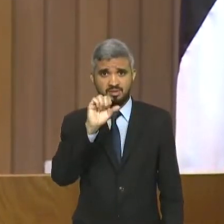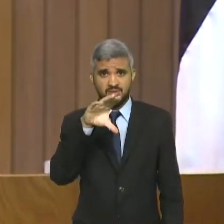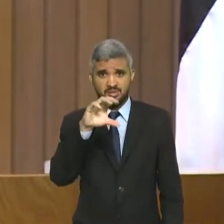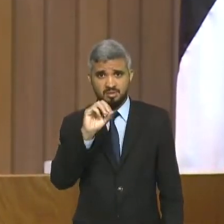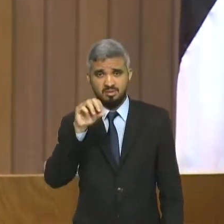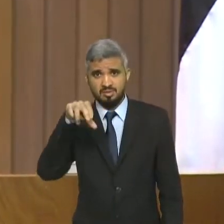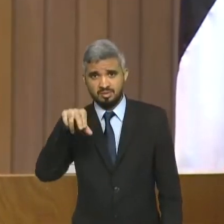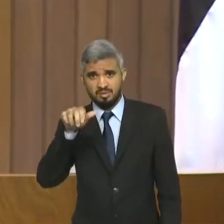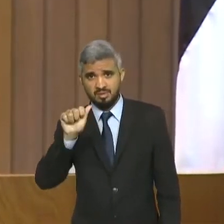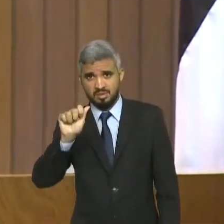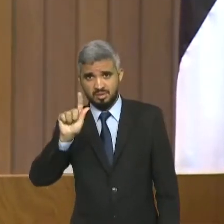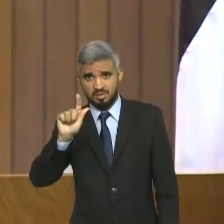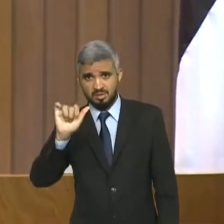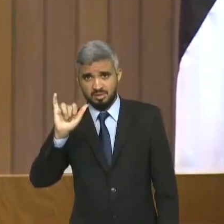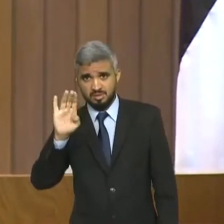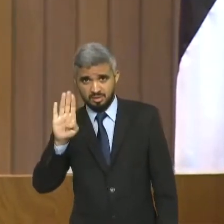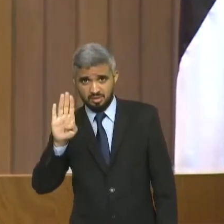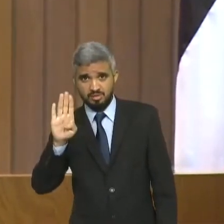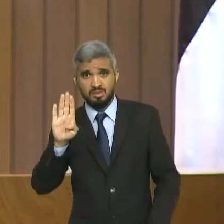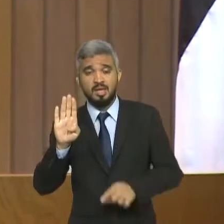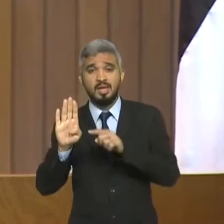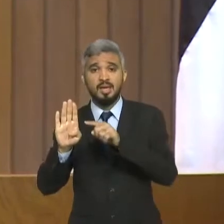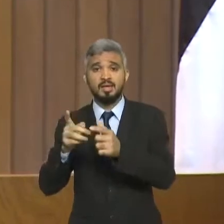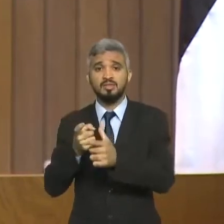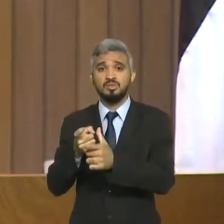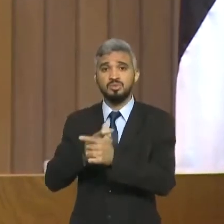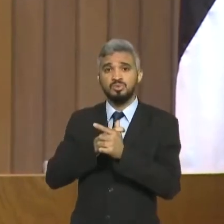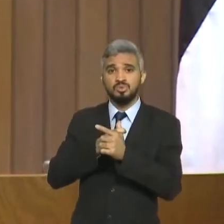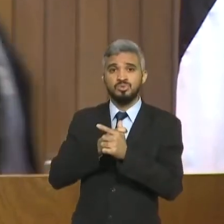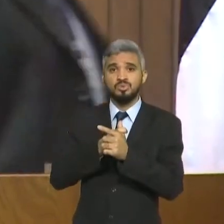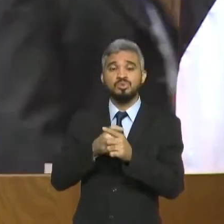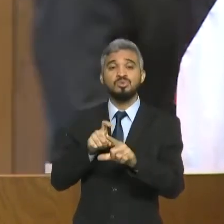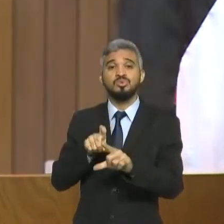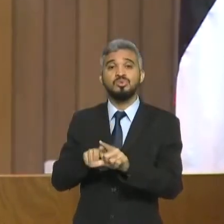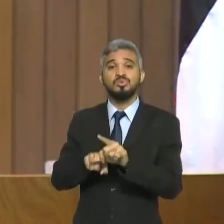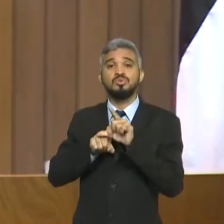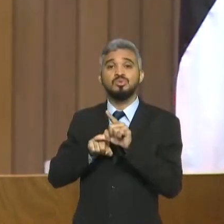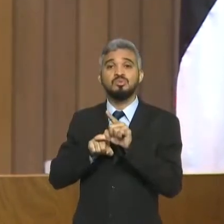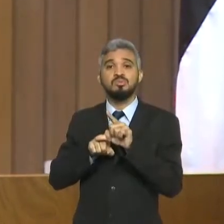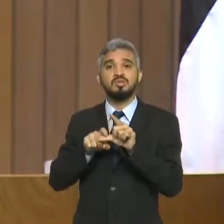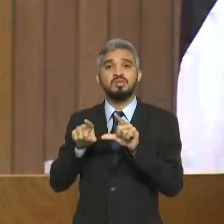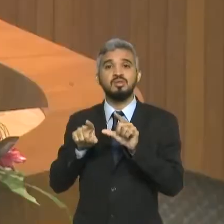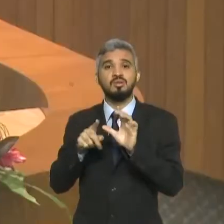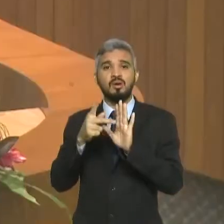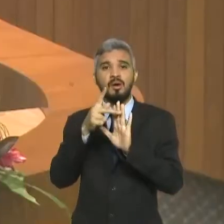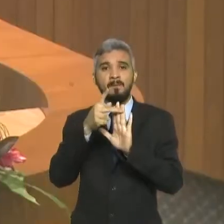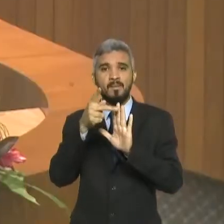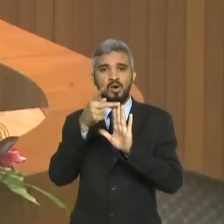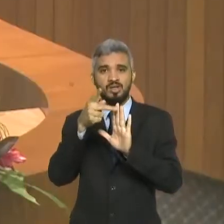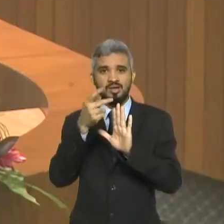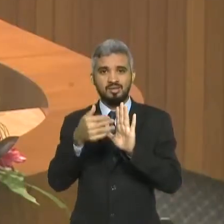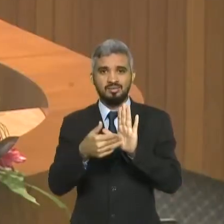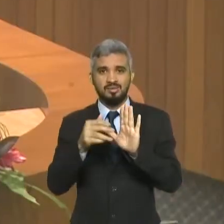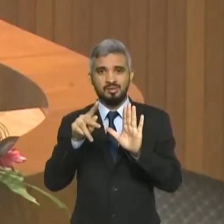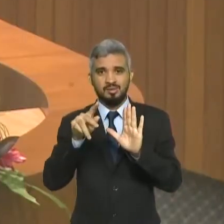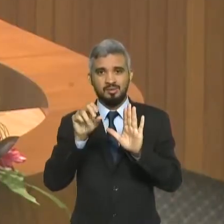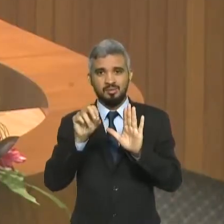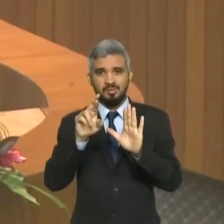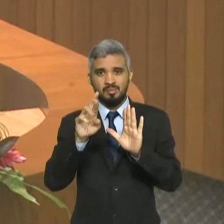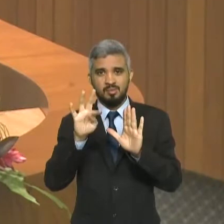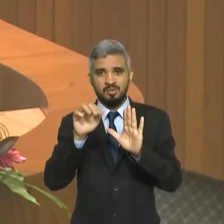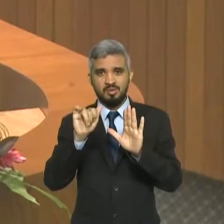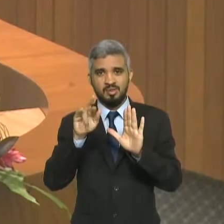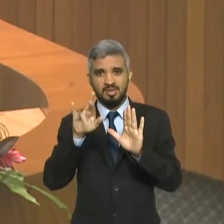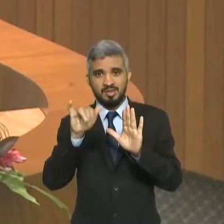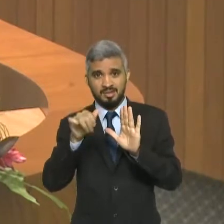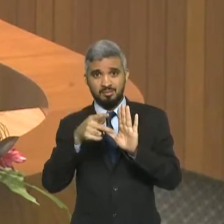portaria. Só que não adianta suspender a portaria. Ele tem que revogar a portaria que está onerando o trabalhador maranhense,